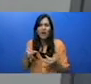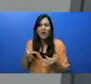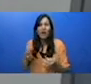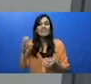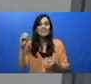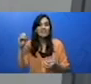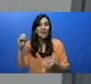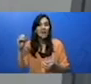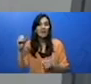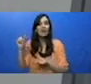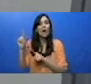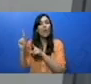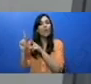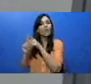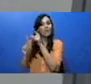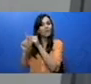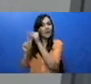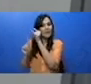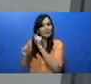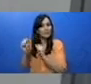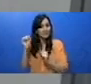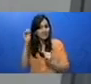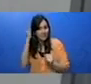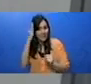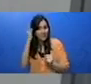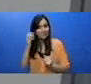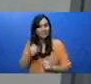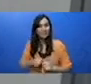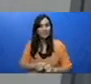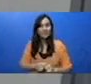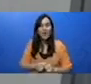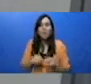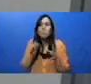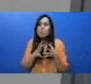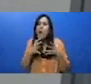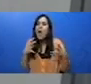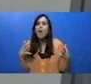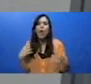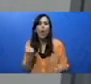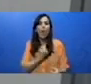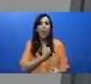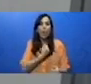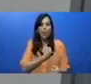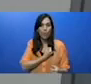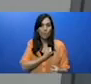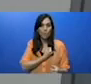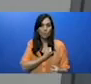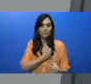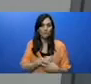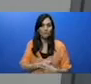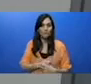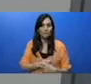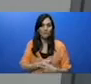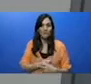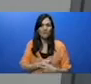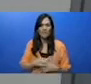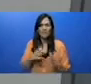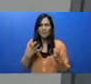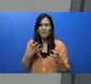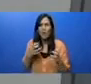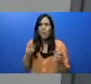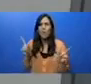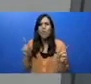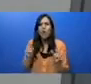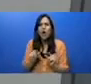na unidade. Certo? Maior número que eu consegui formar. Se eu quisesse formar um menor